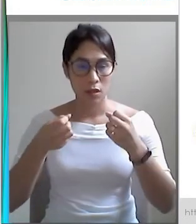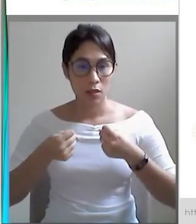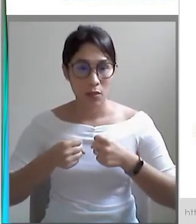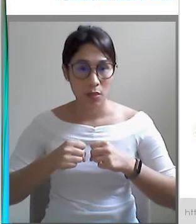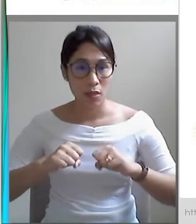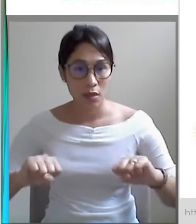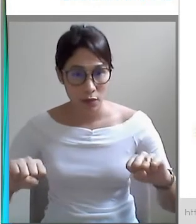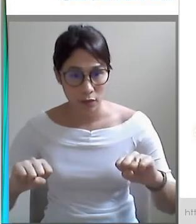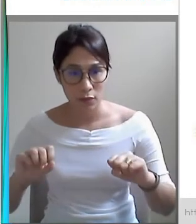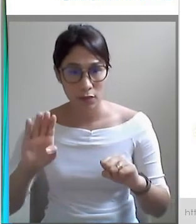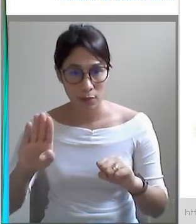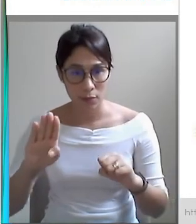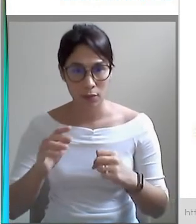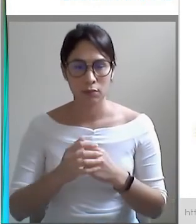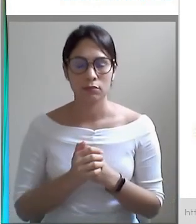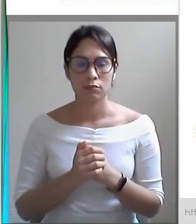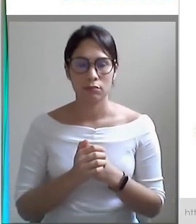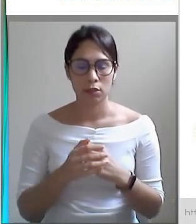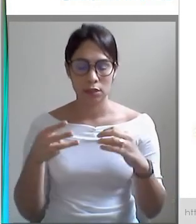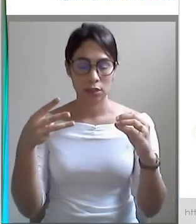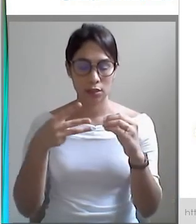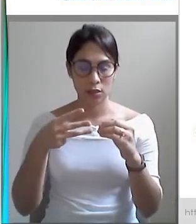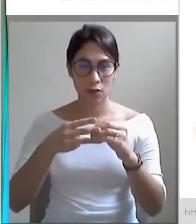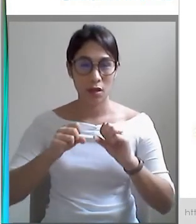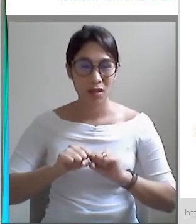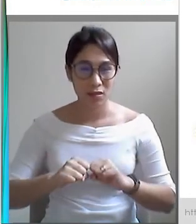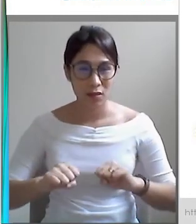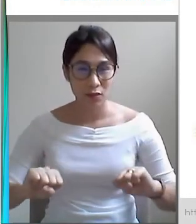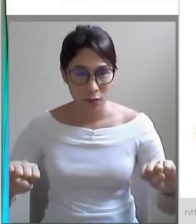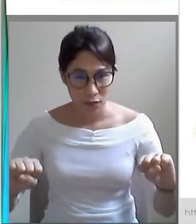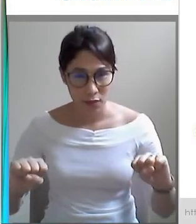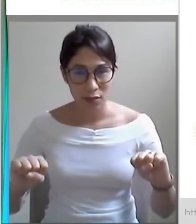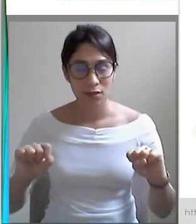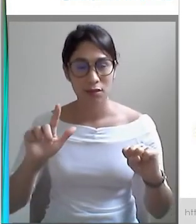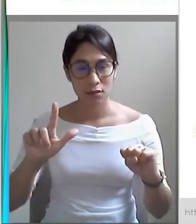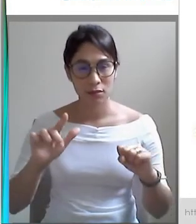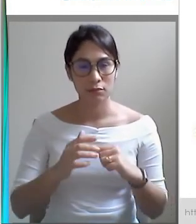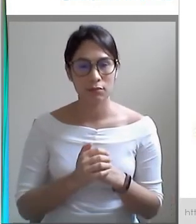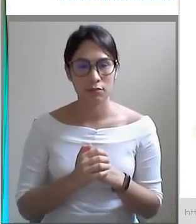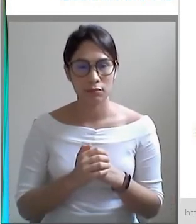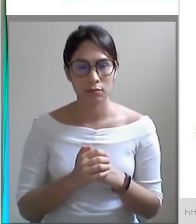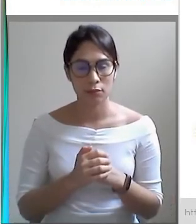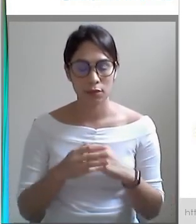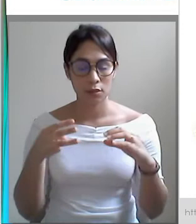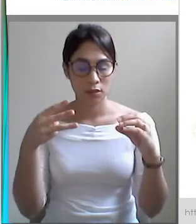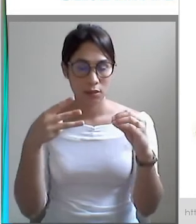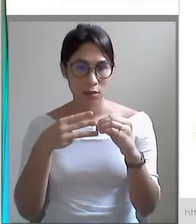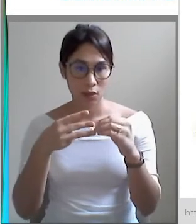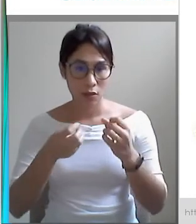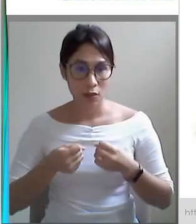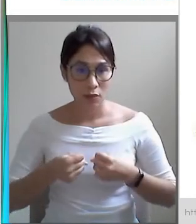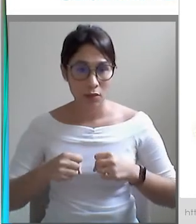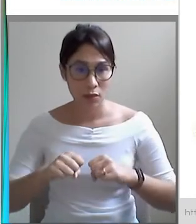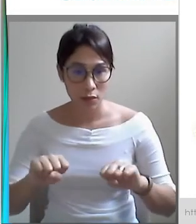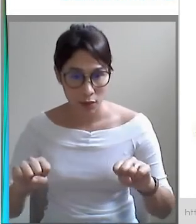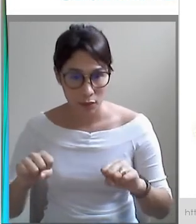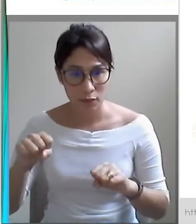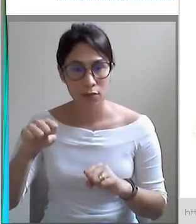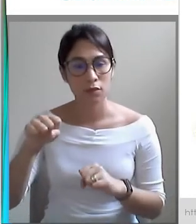os basófilos, os linfócitos e